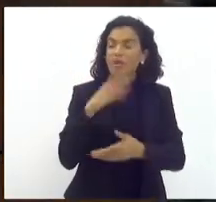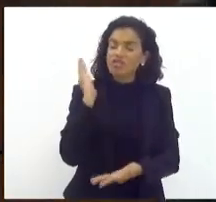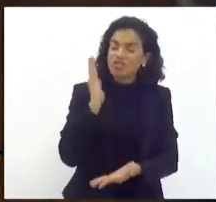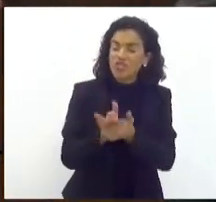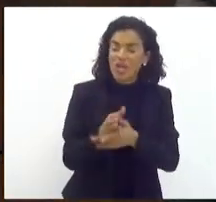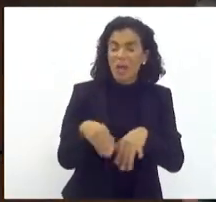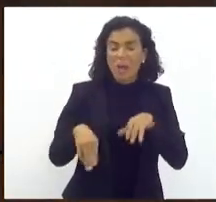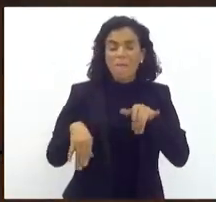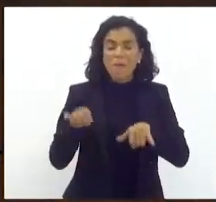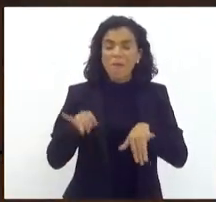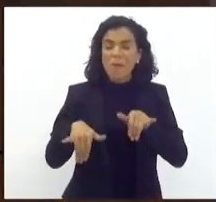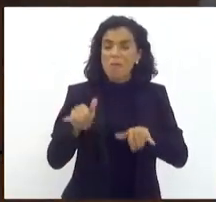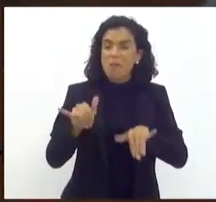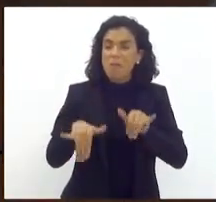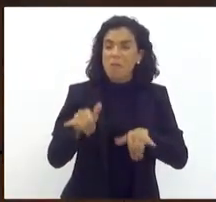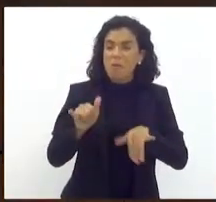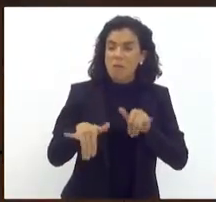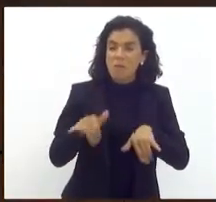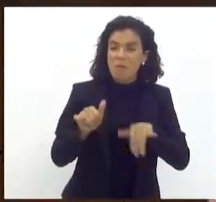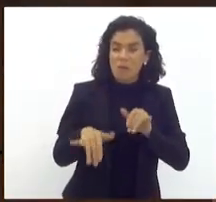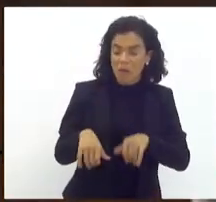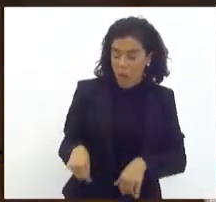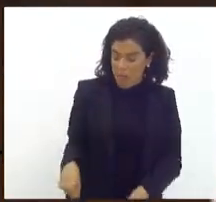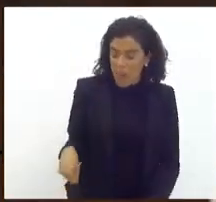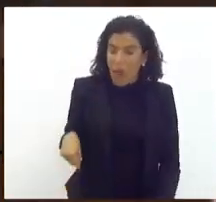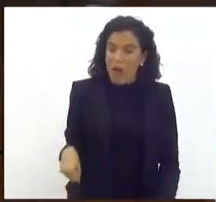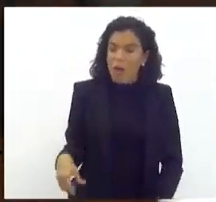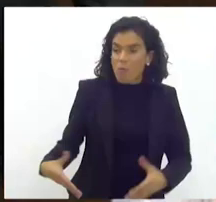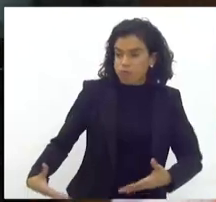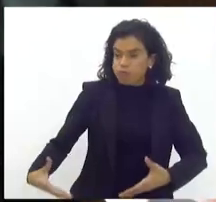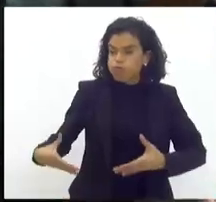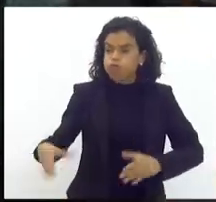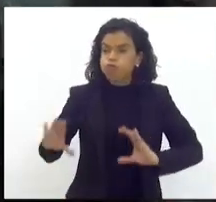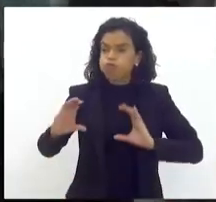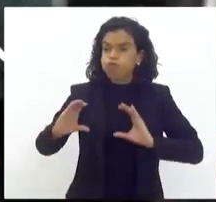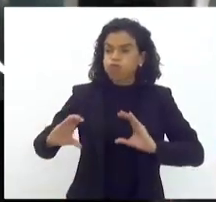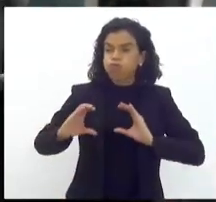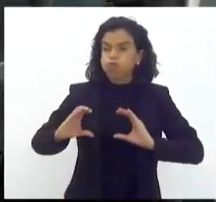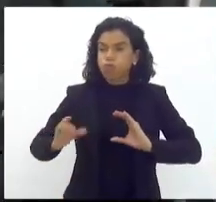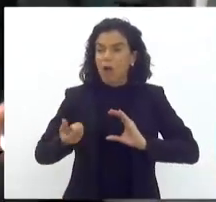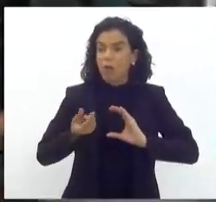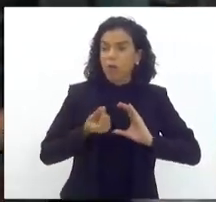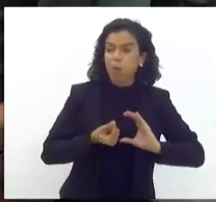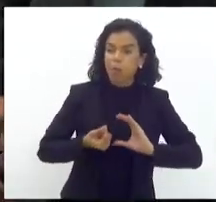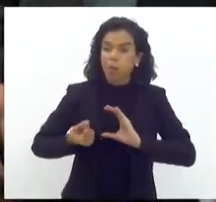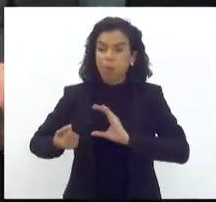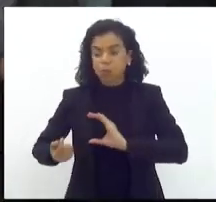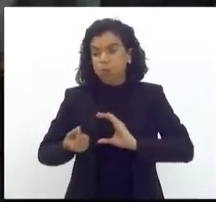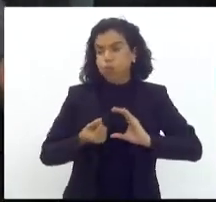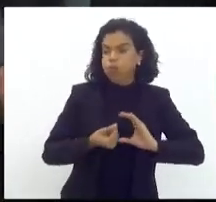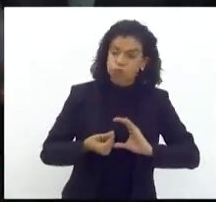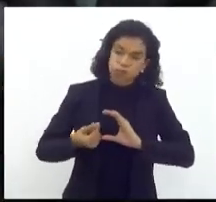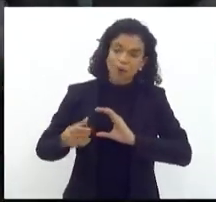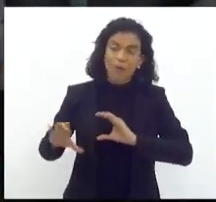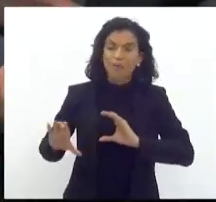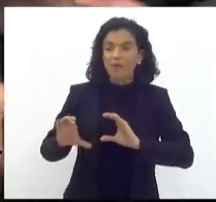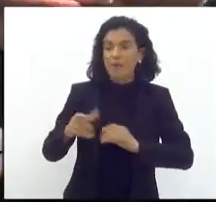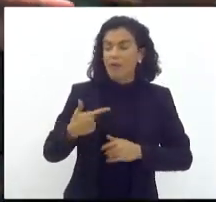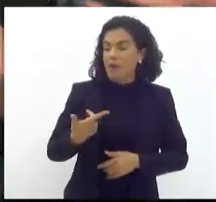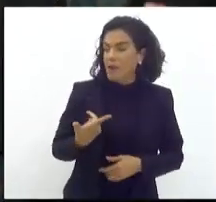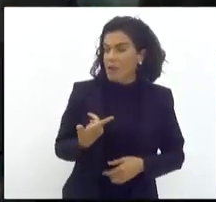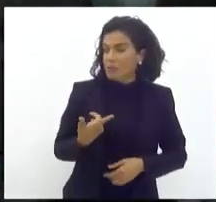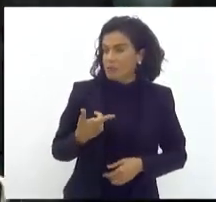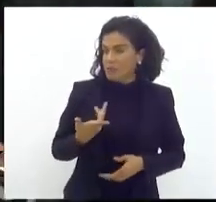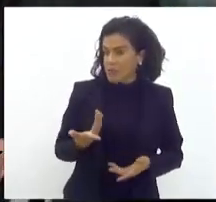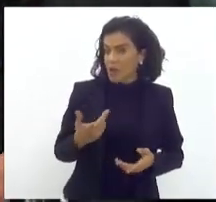chega daquela história da mala comprar o voto no dia da eleição e só ficar é famílias dominando com coronelismo